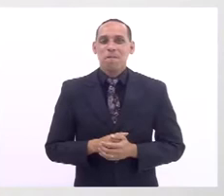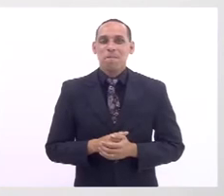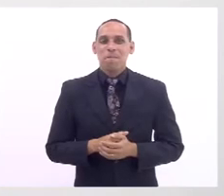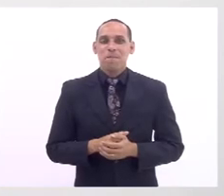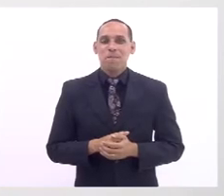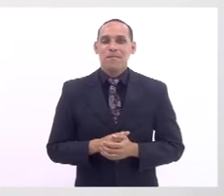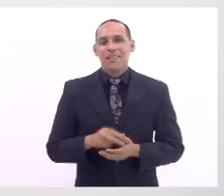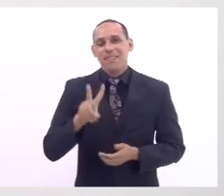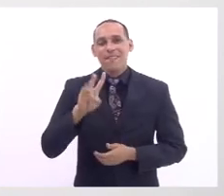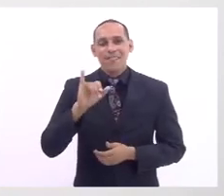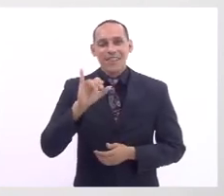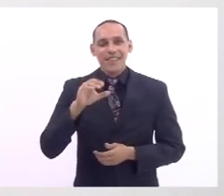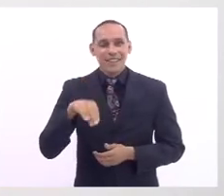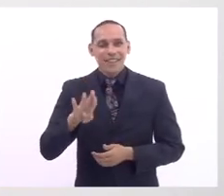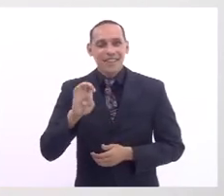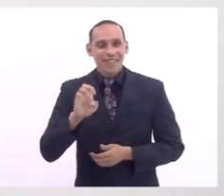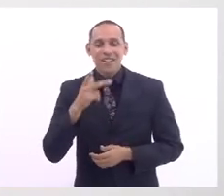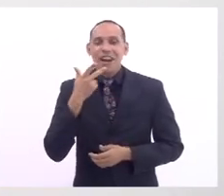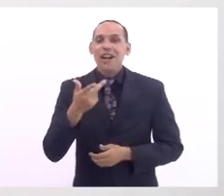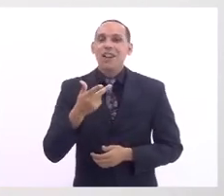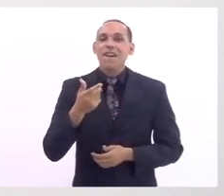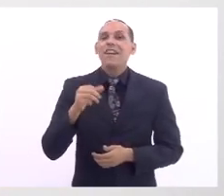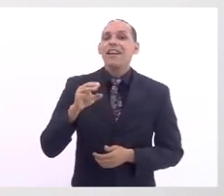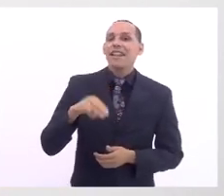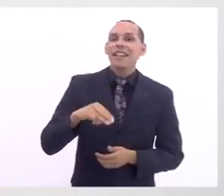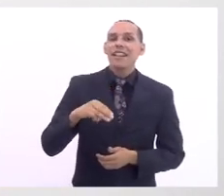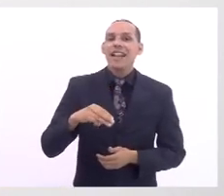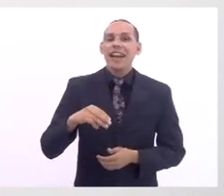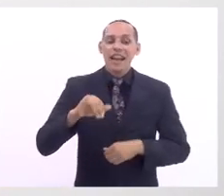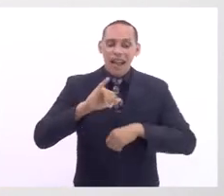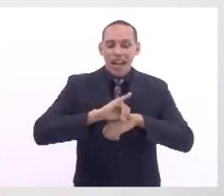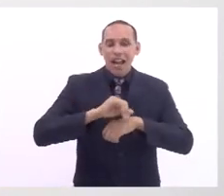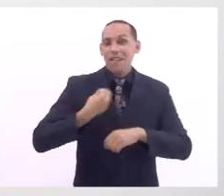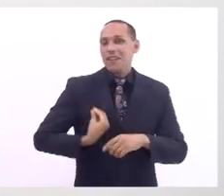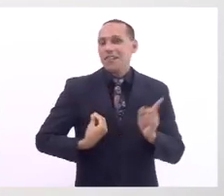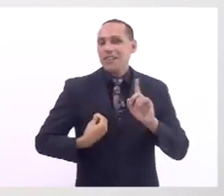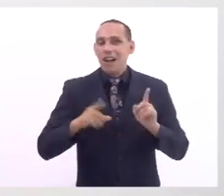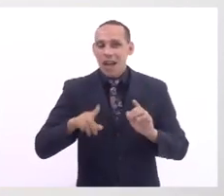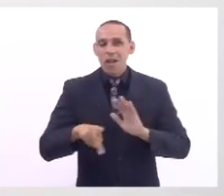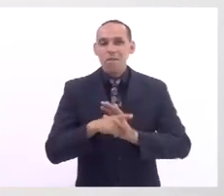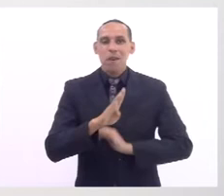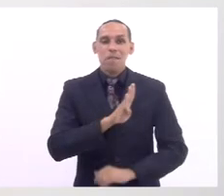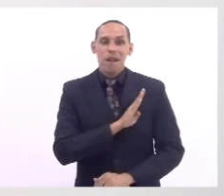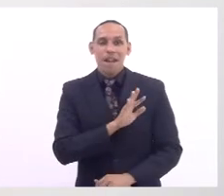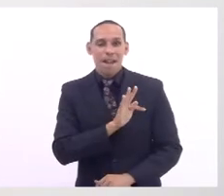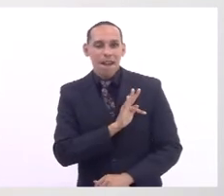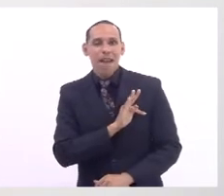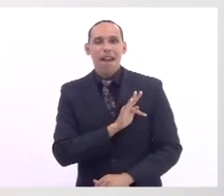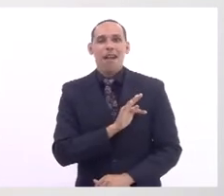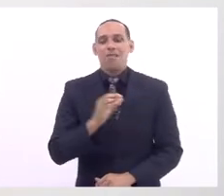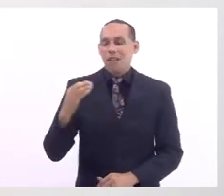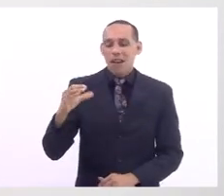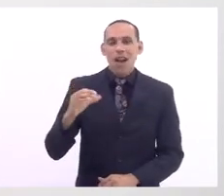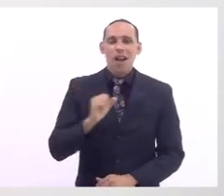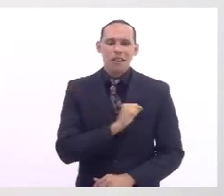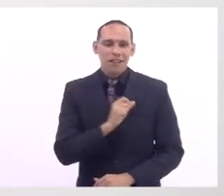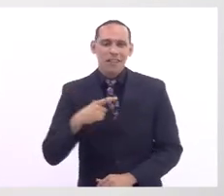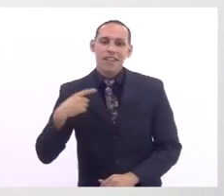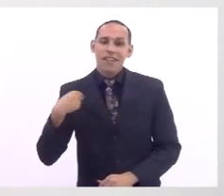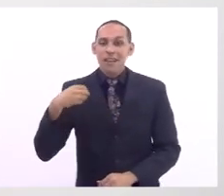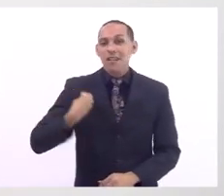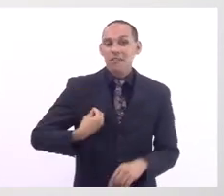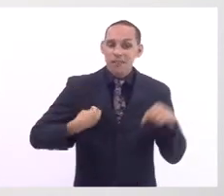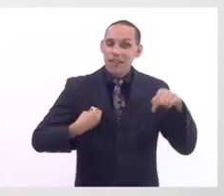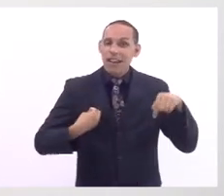a subir sente que falou né sobre quem não mora na cidade do Rio de Janeiro EA baixada de São Gonçalo Niterói eu moro na cidade